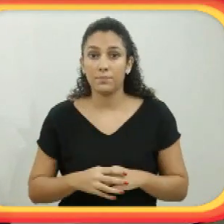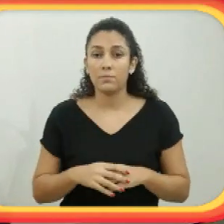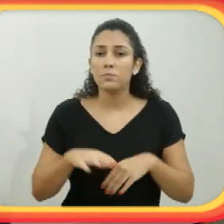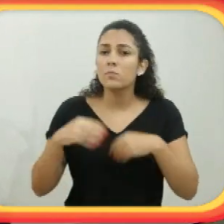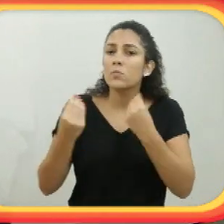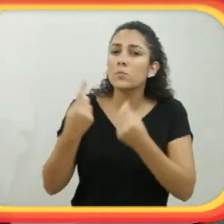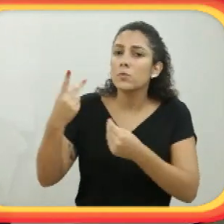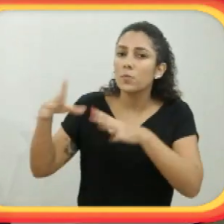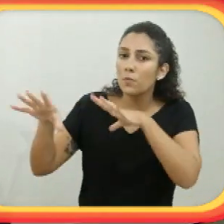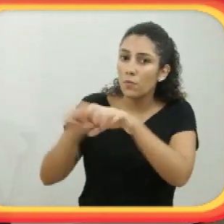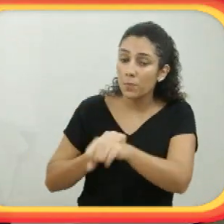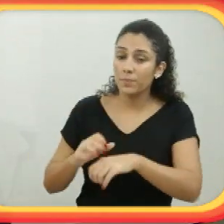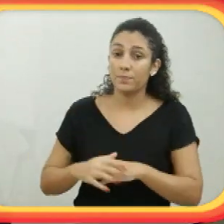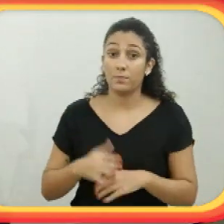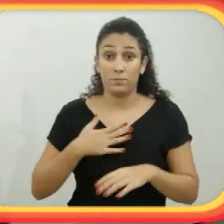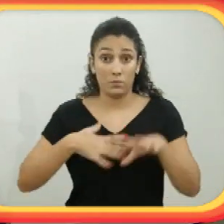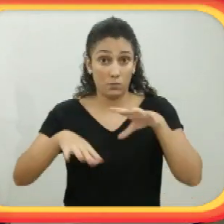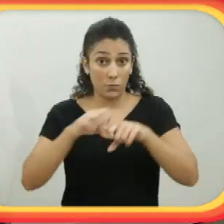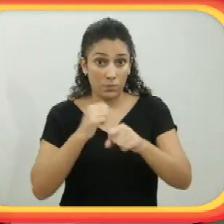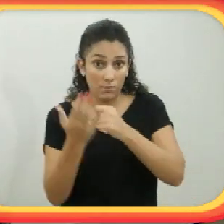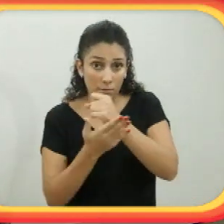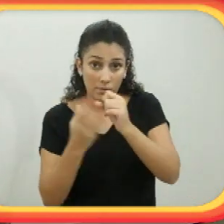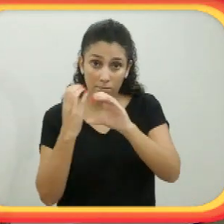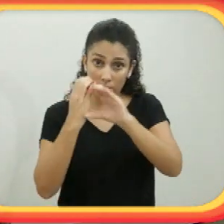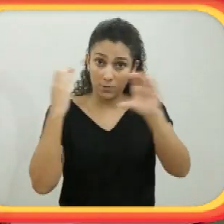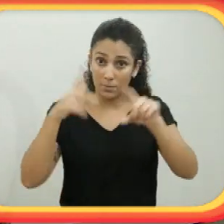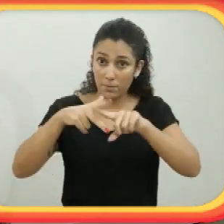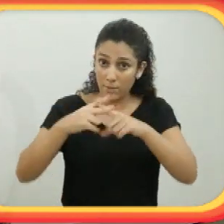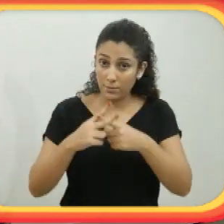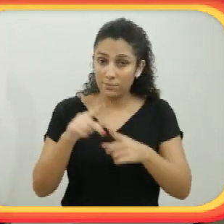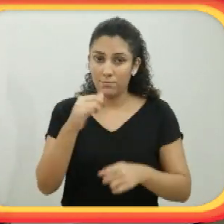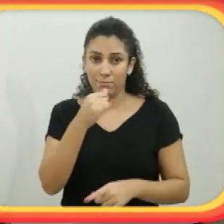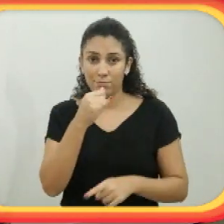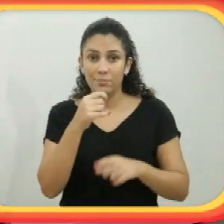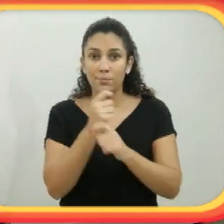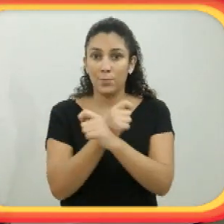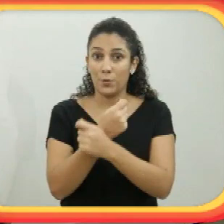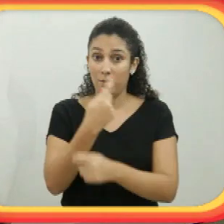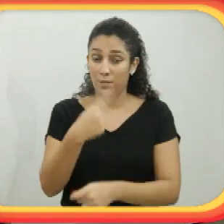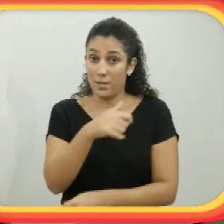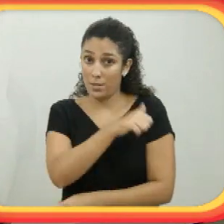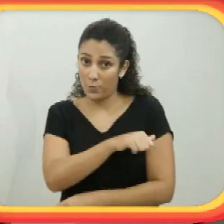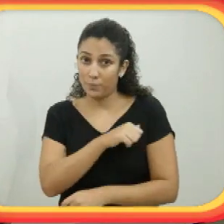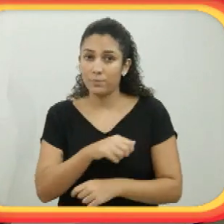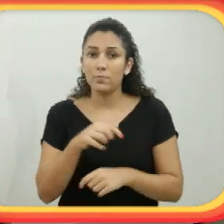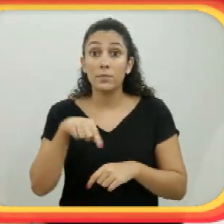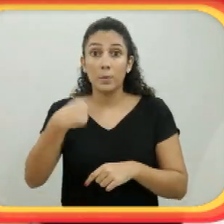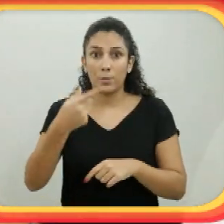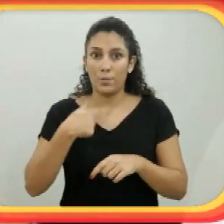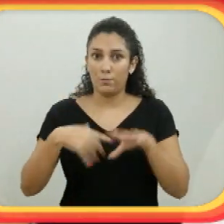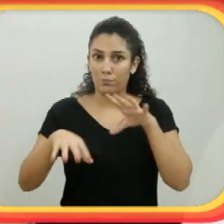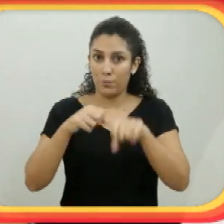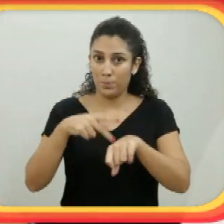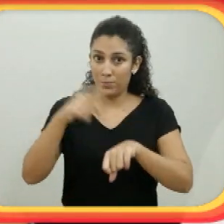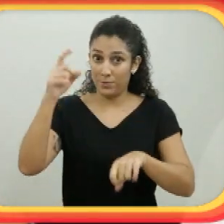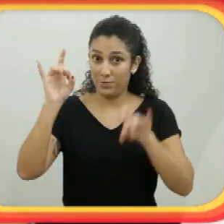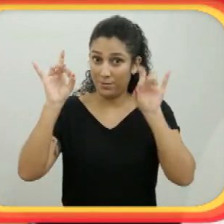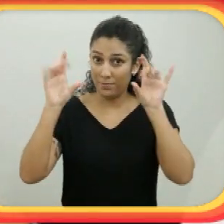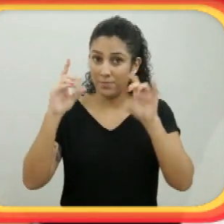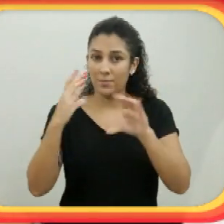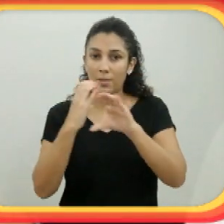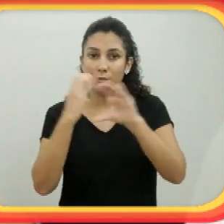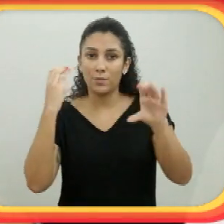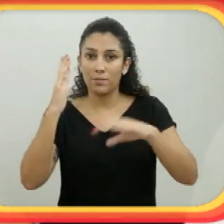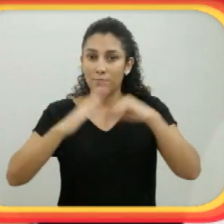Como é que foi a sua formação? Minha formação básica é engenharia mecânica e eletrônica na PUC aqui do Rio. Depois eu me especializei em